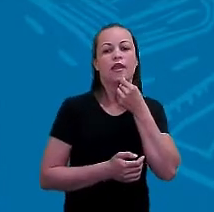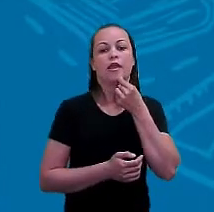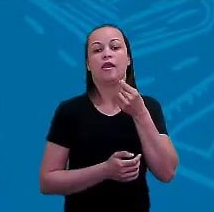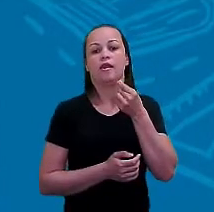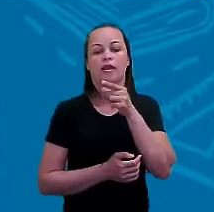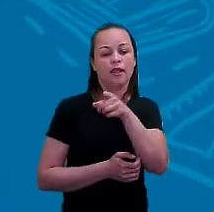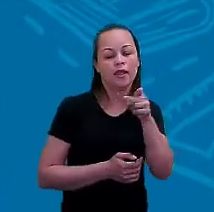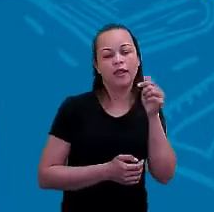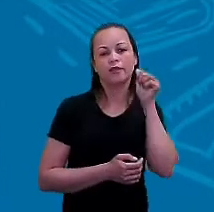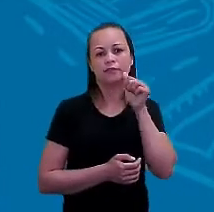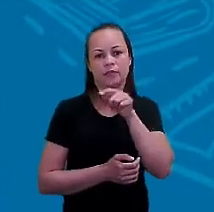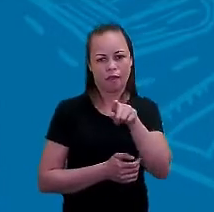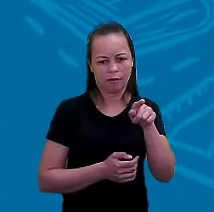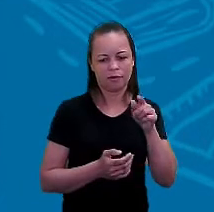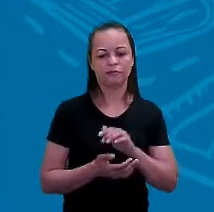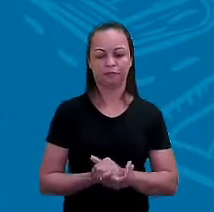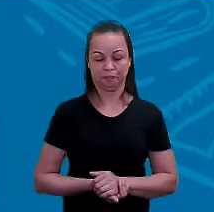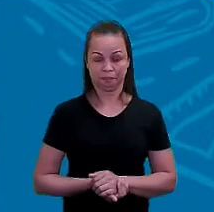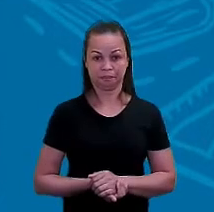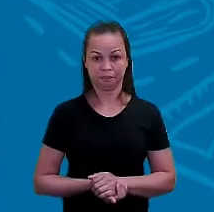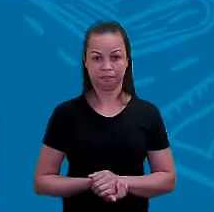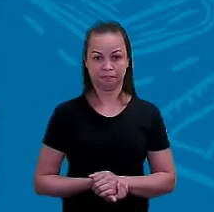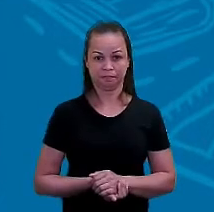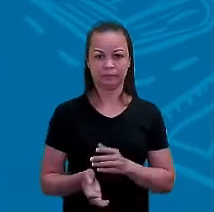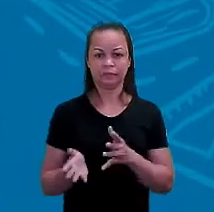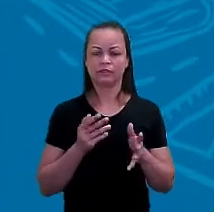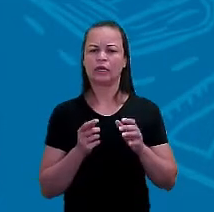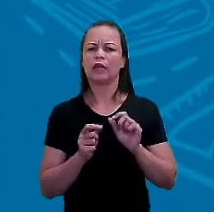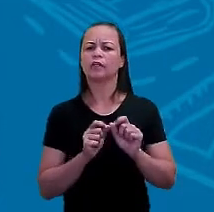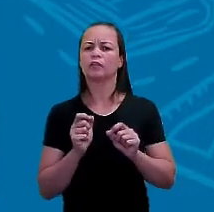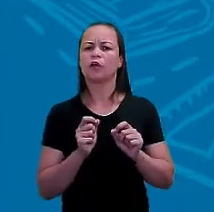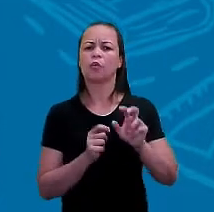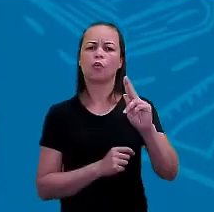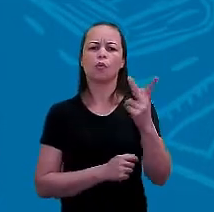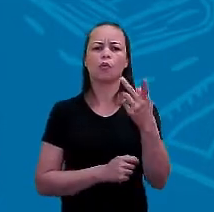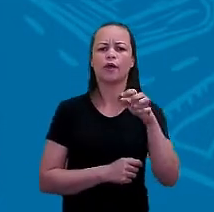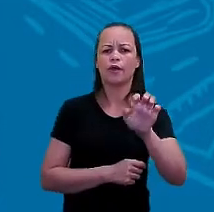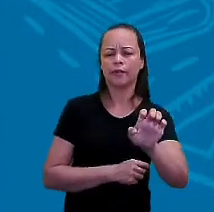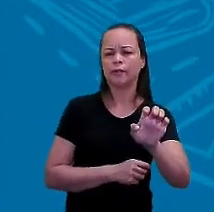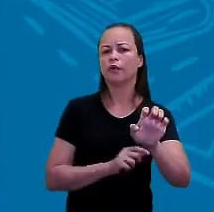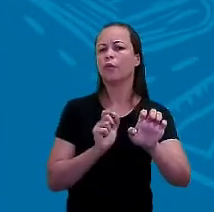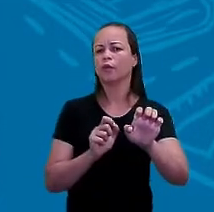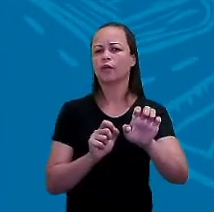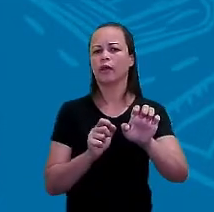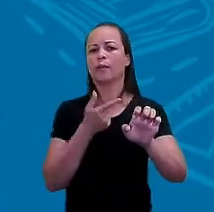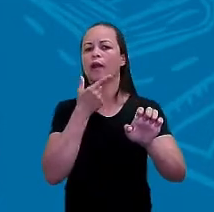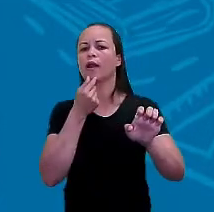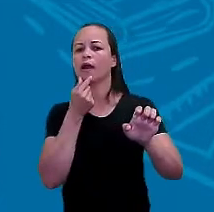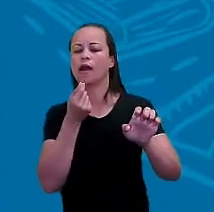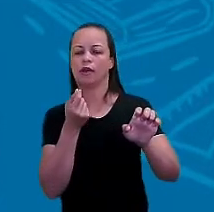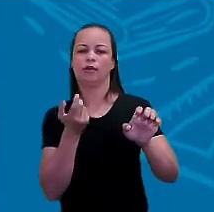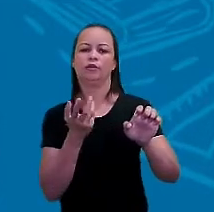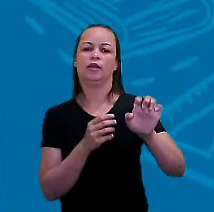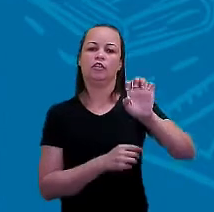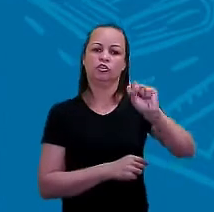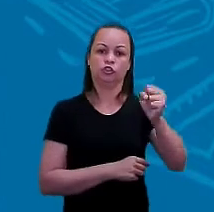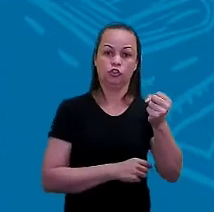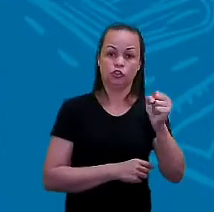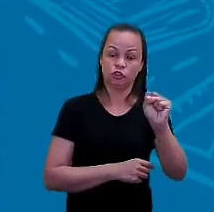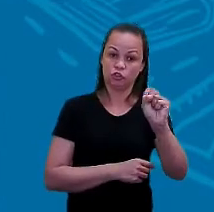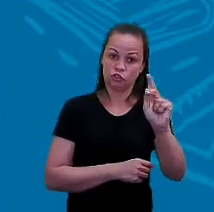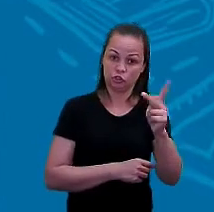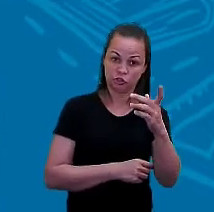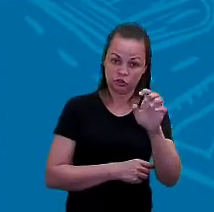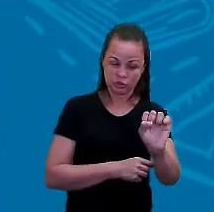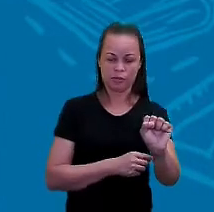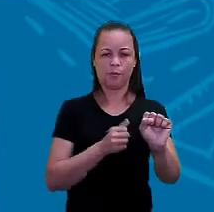tem três pessoas, tudo para o singular. O he é para ele, she é para ela e